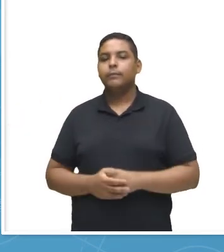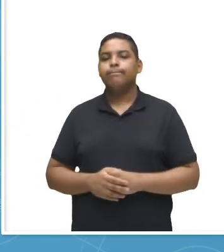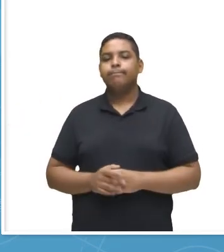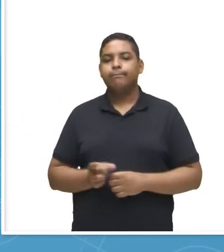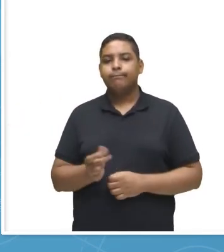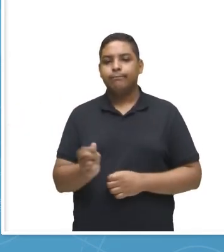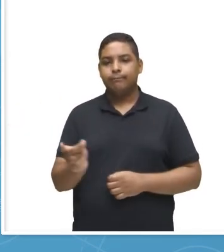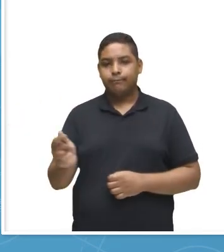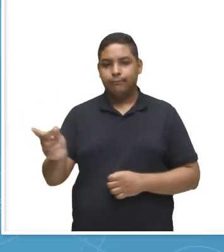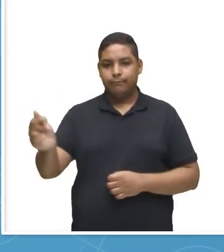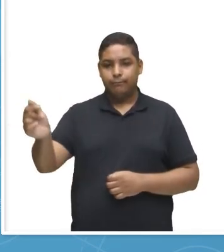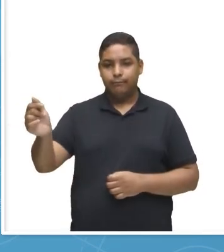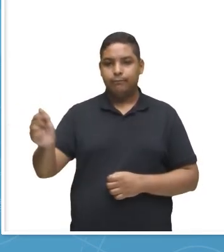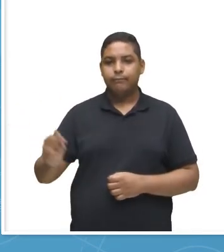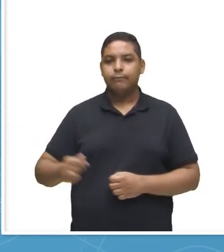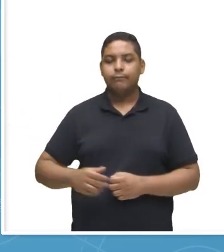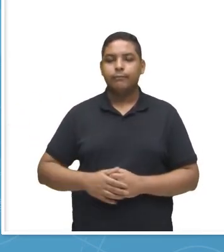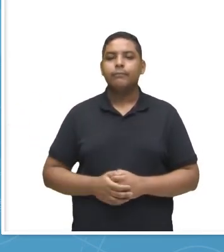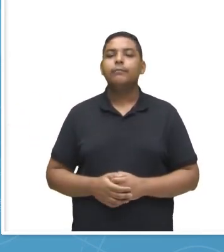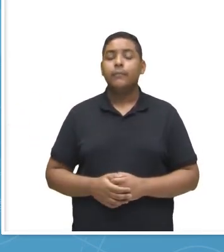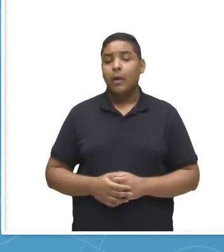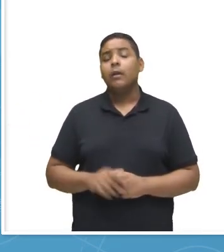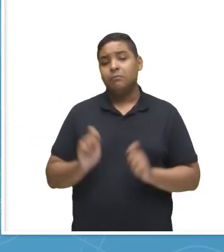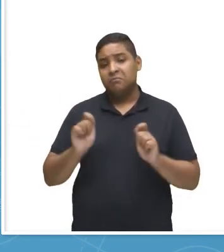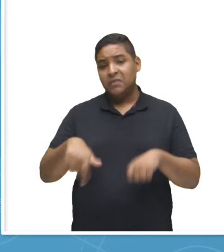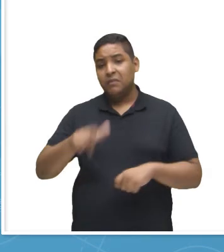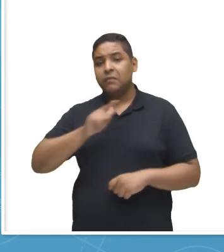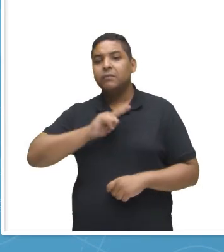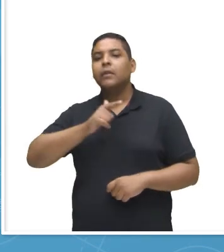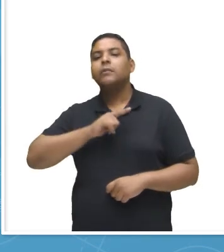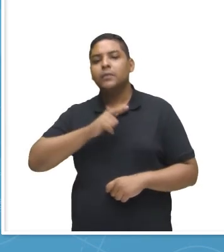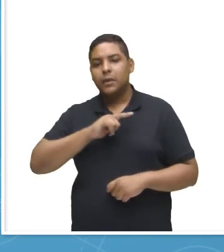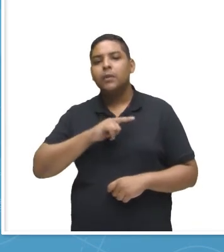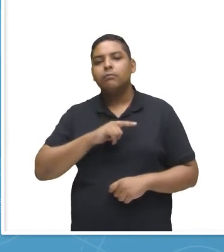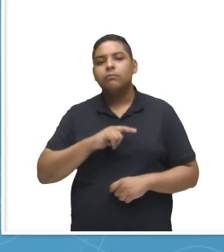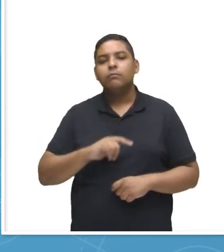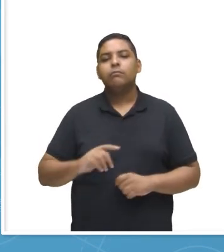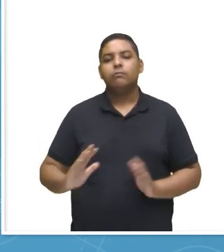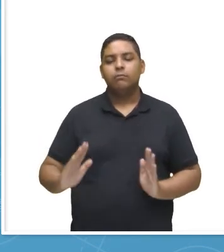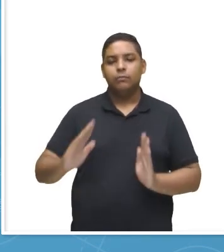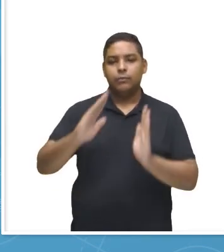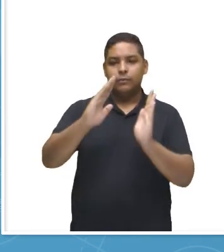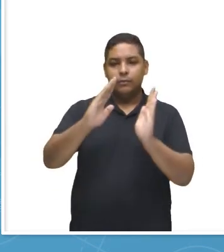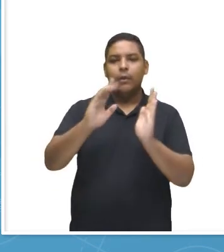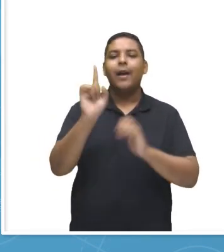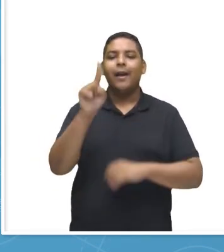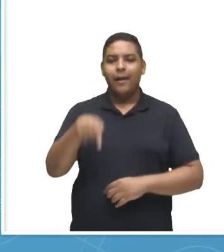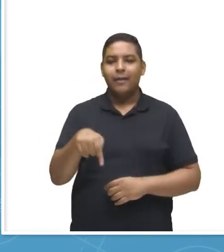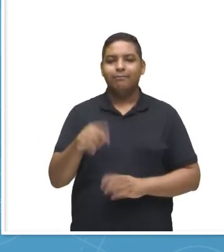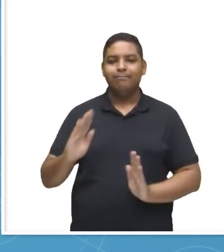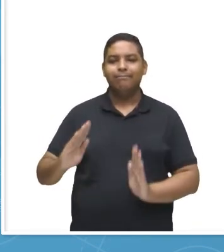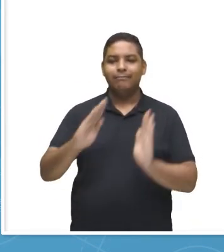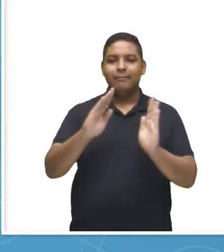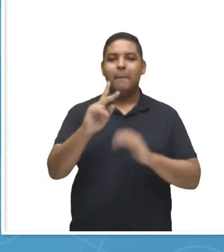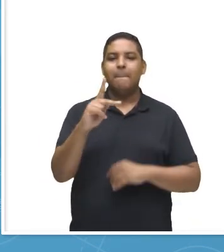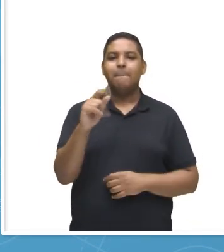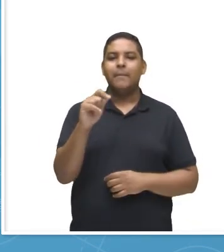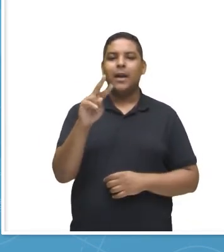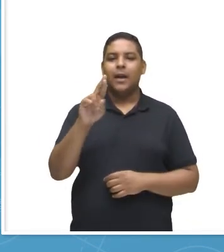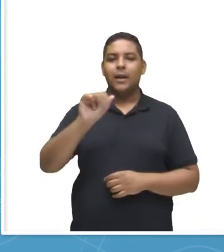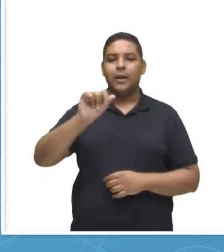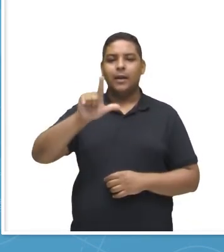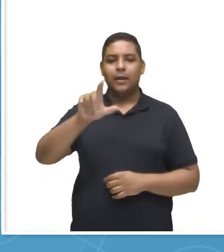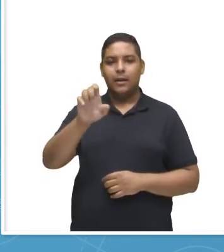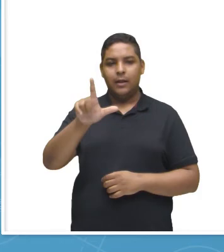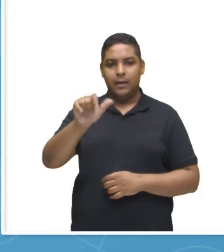Infinitamente. Então elas não vão ter ponto em comum, então elas são paralelas. Então essa alternativa aqui também,